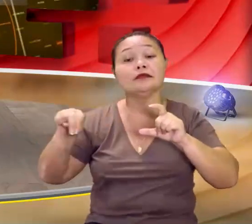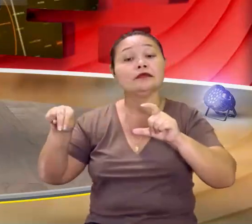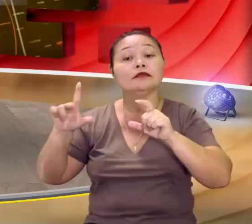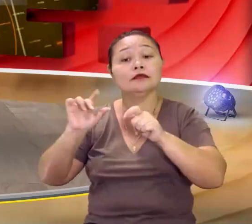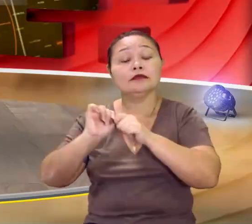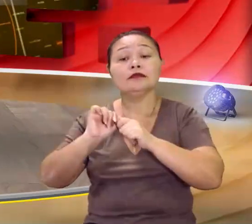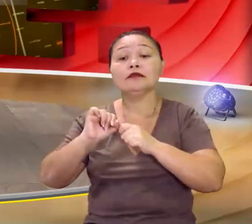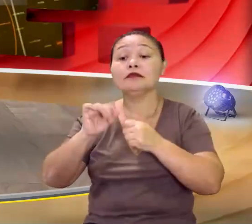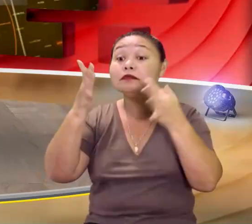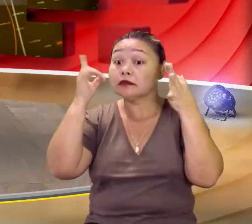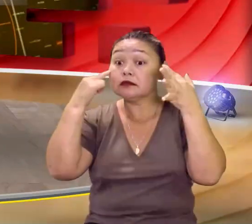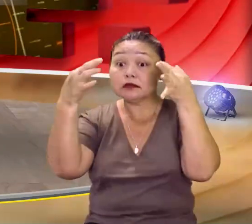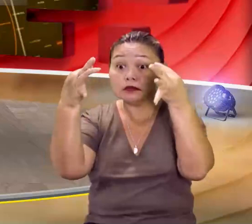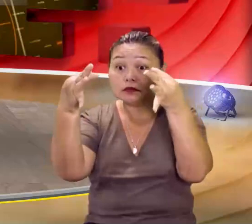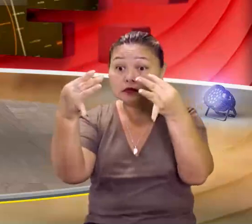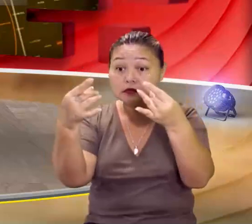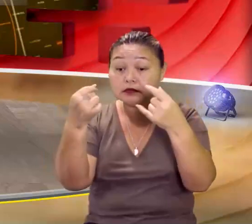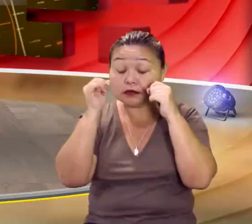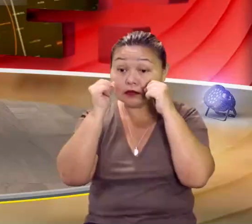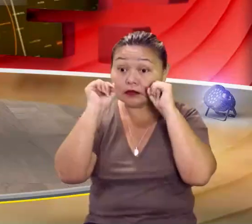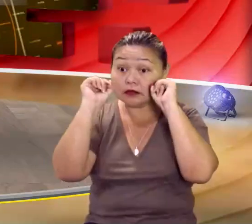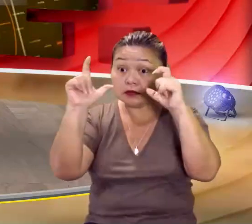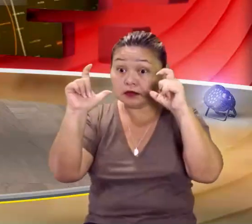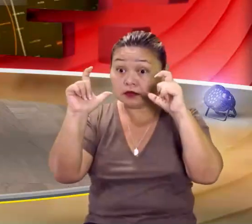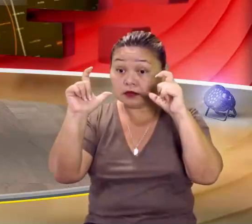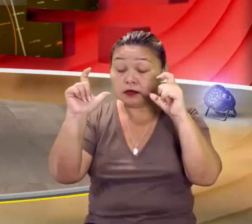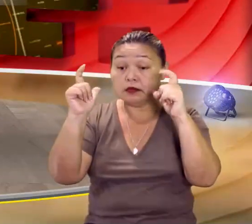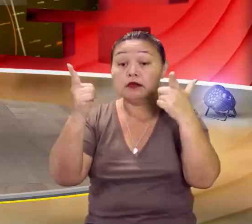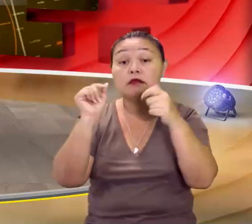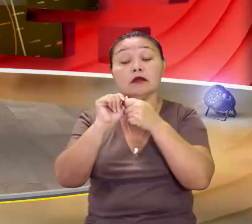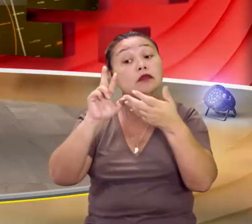agora fica no detalhe, tá? Atenção na hora que nós